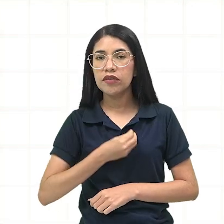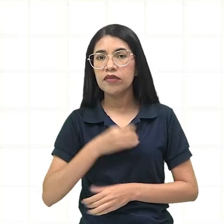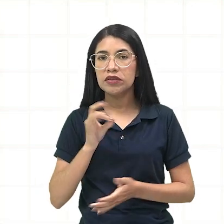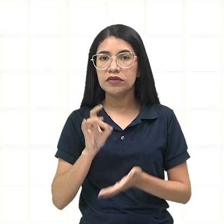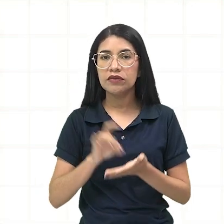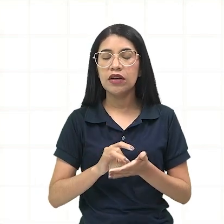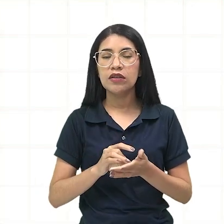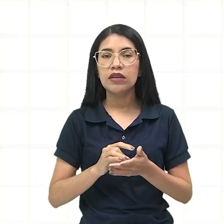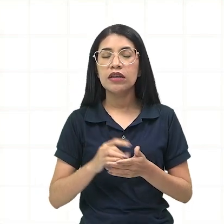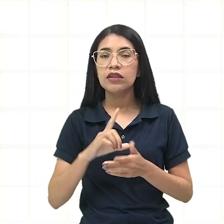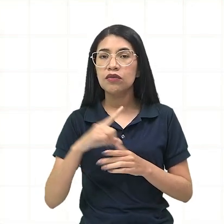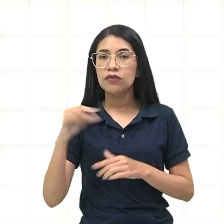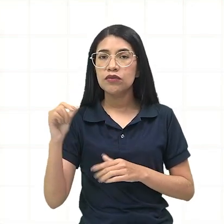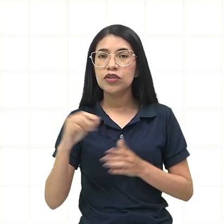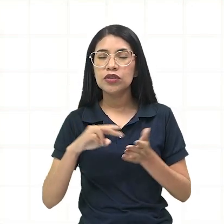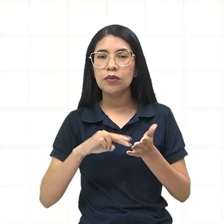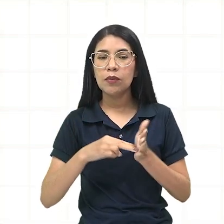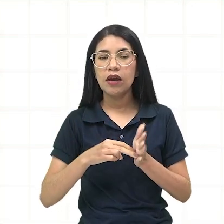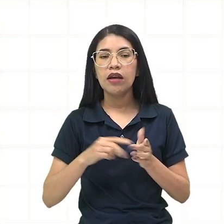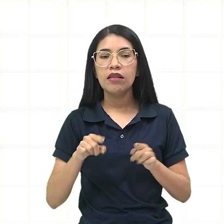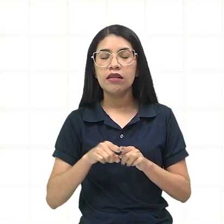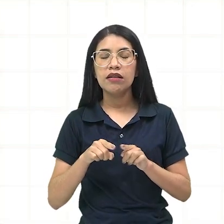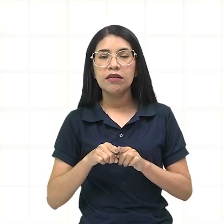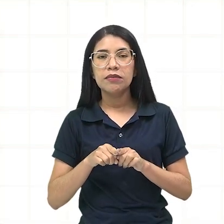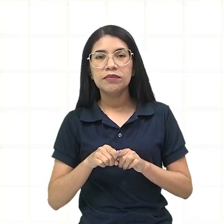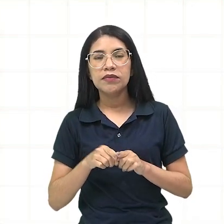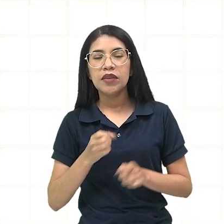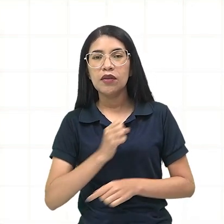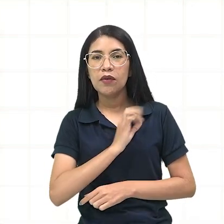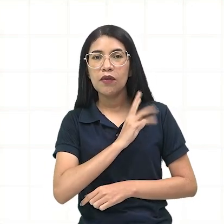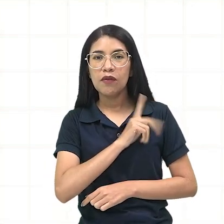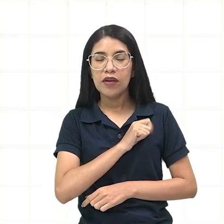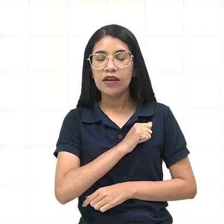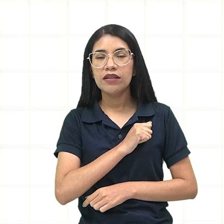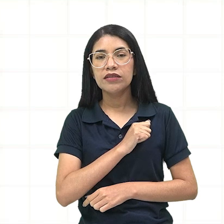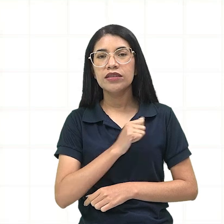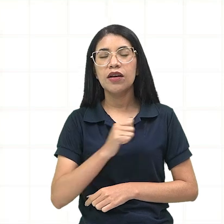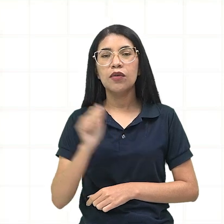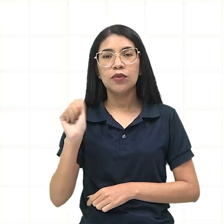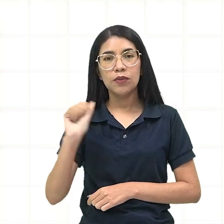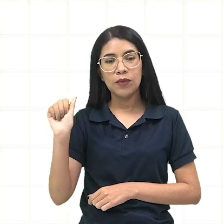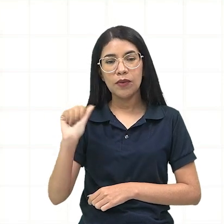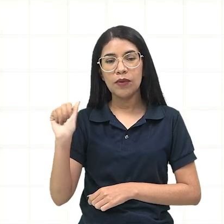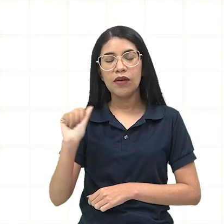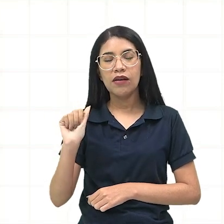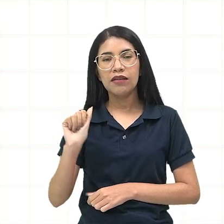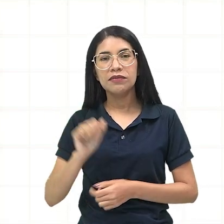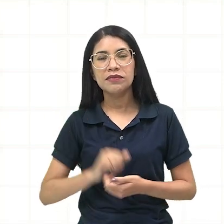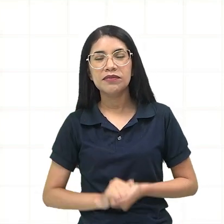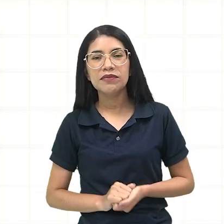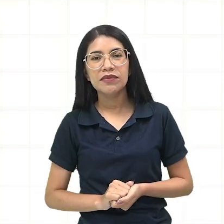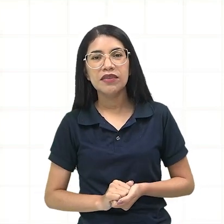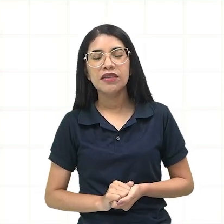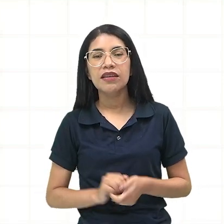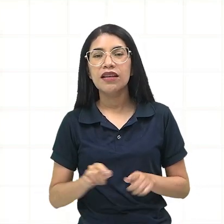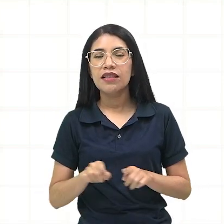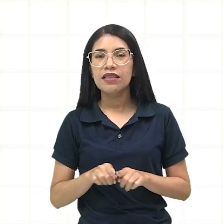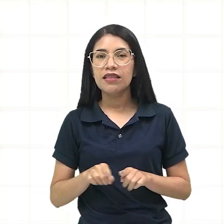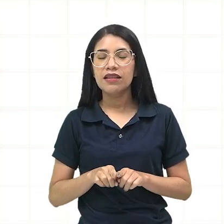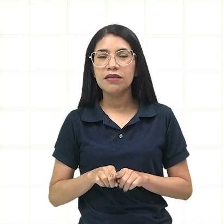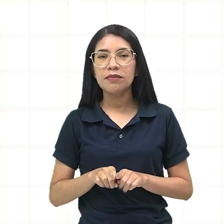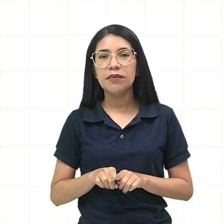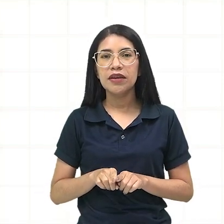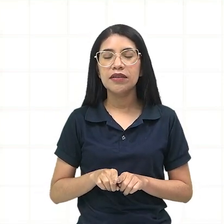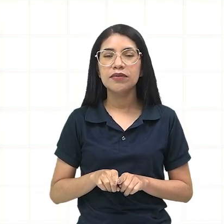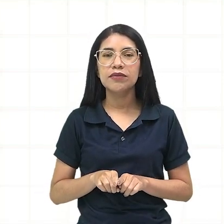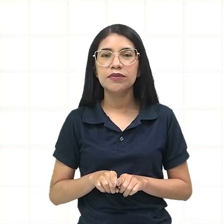saindo da Síria, da Palestina, do Afeganistão, do Iraque, né, que fica lá no países do